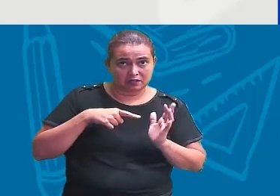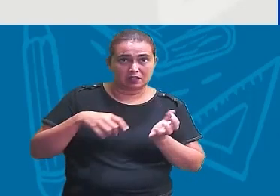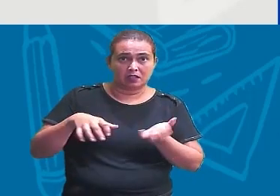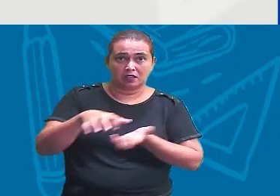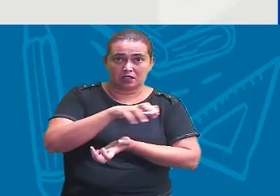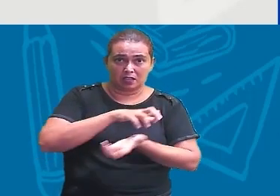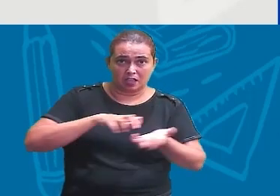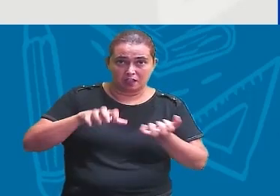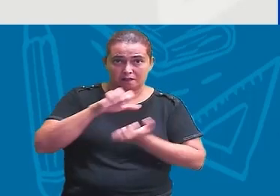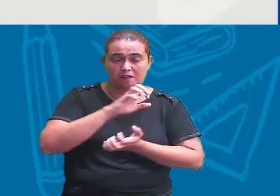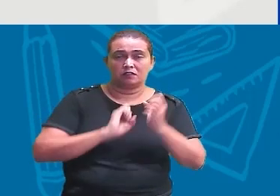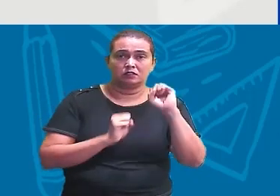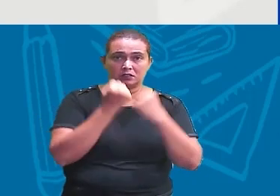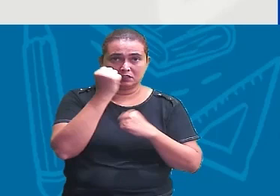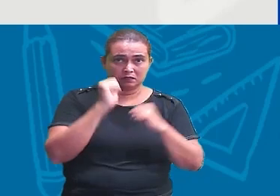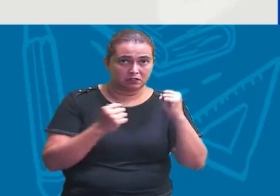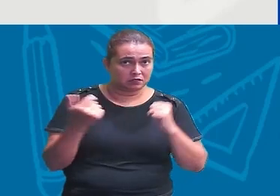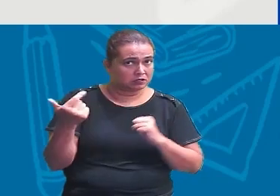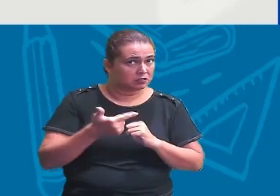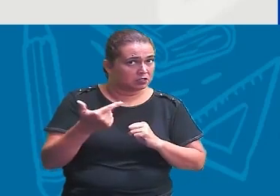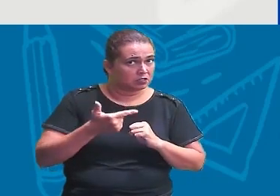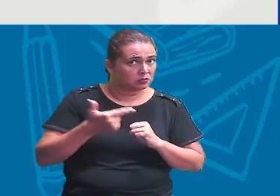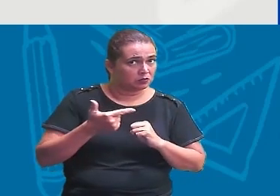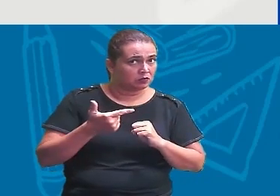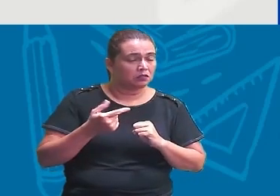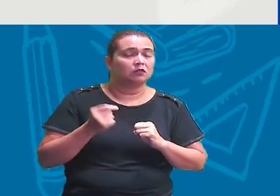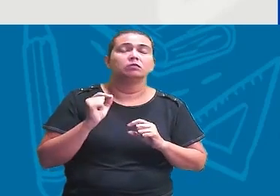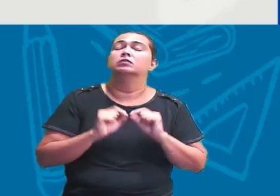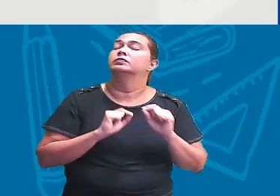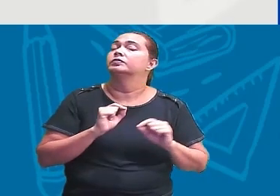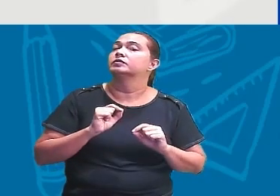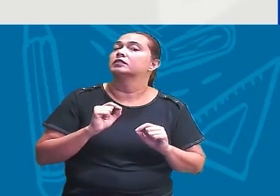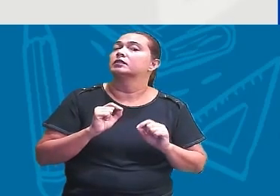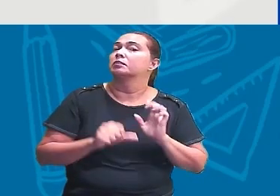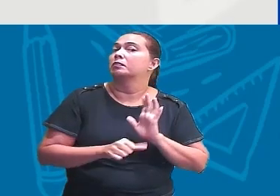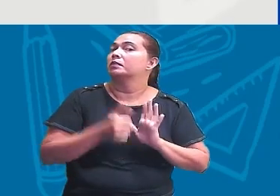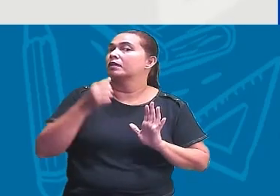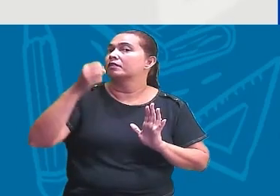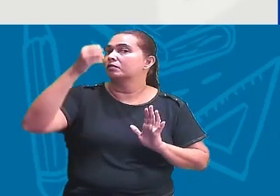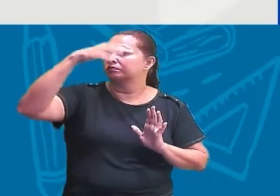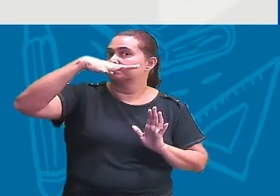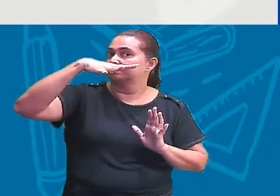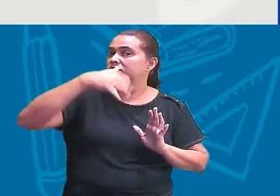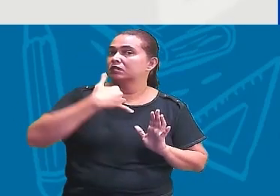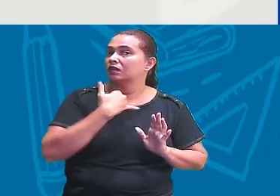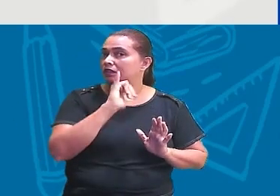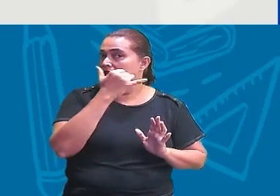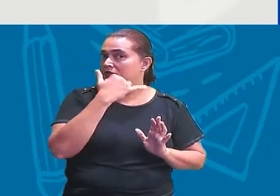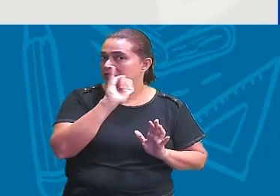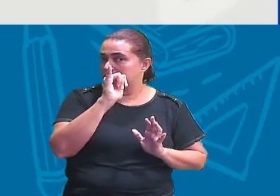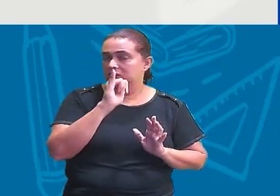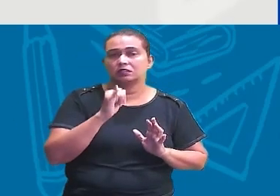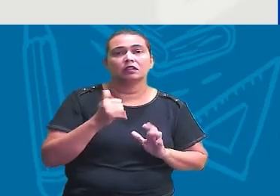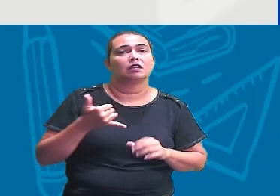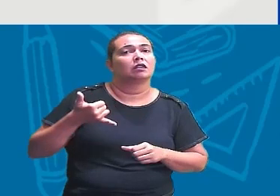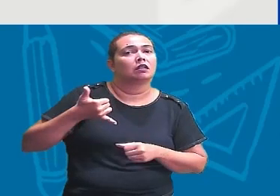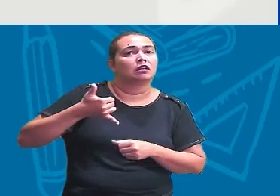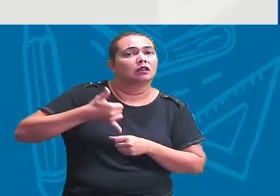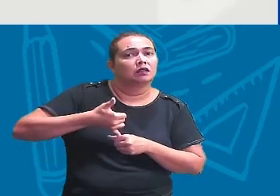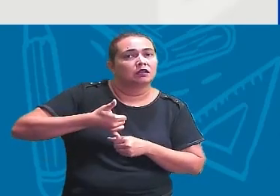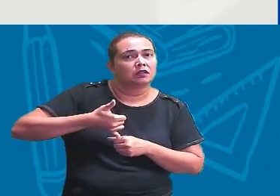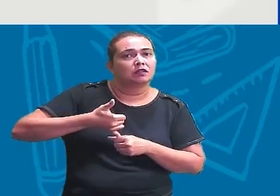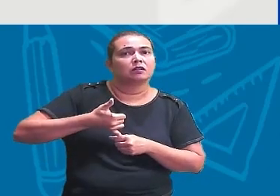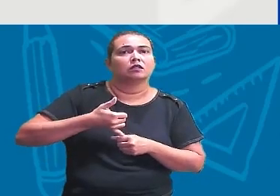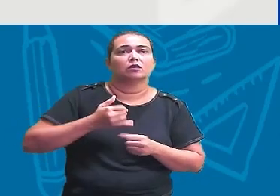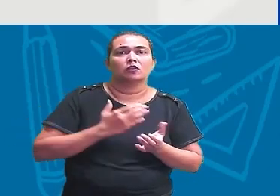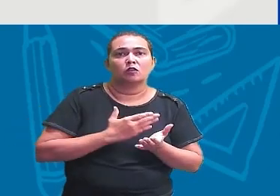a energia elétrica sendo usada pela primeira vez, né? Petróleo, outras tecnologias de transporte começam a surgir,